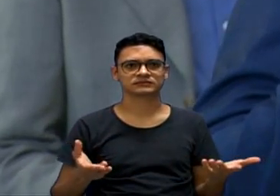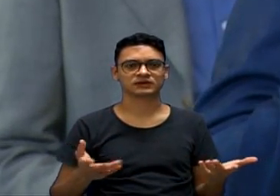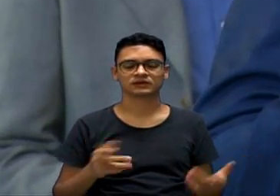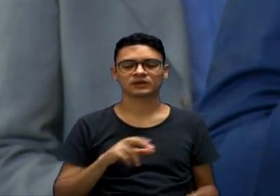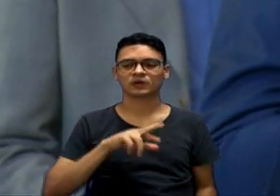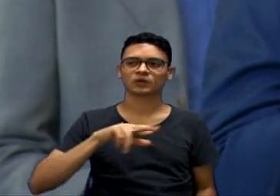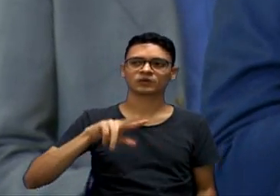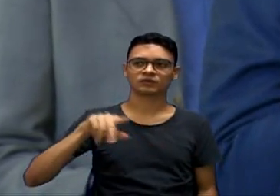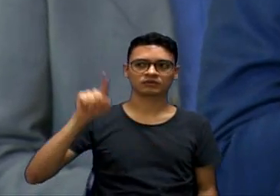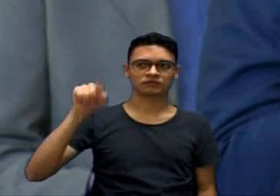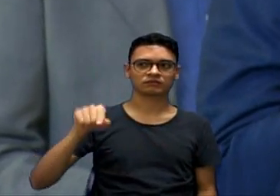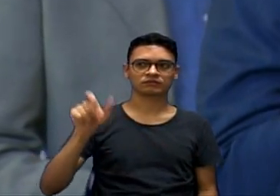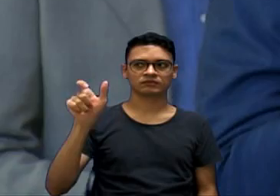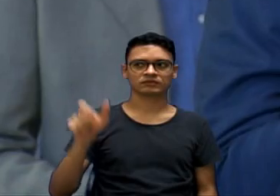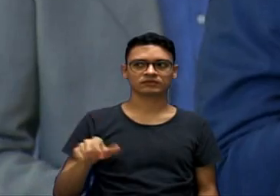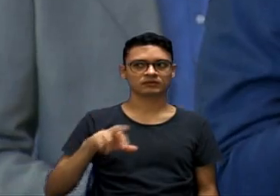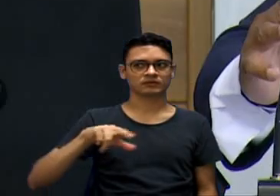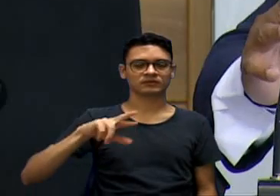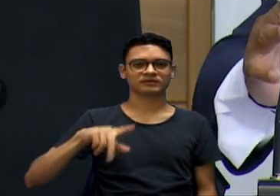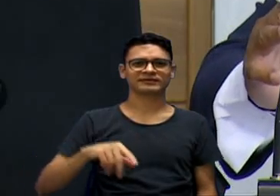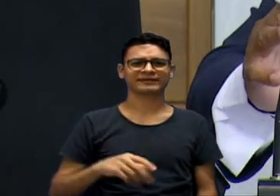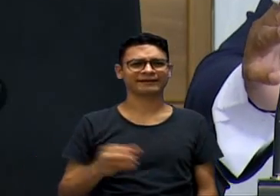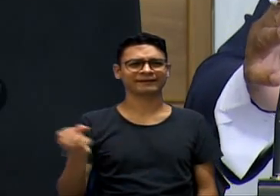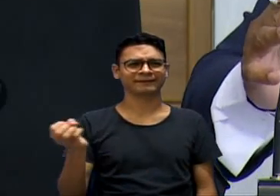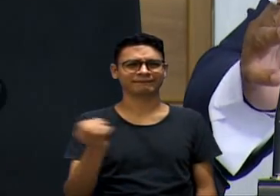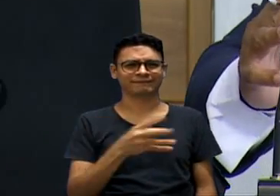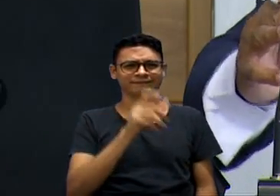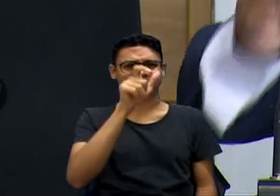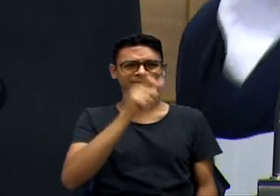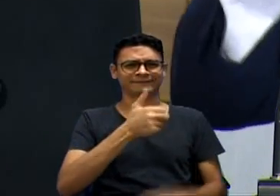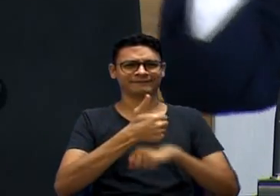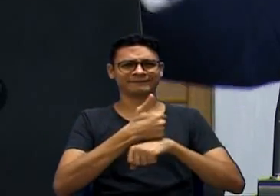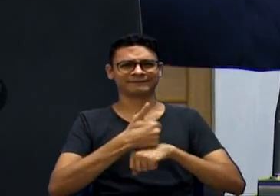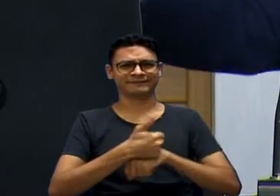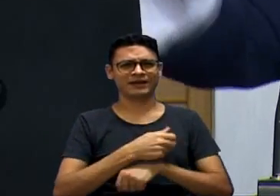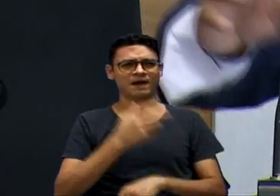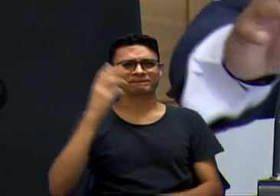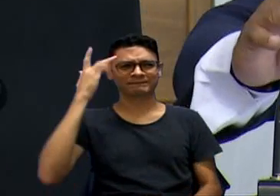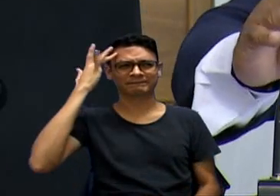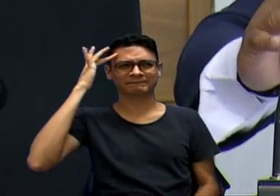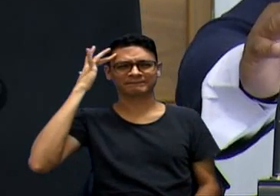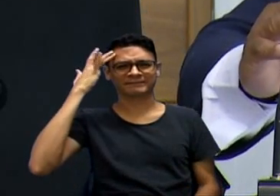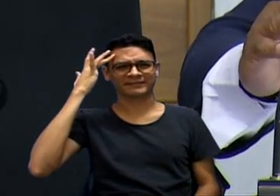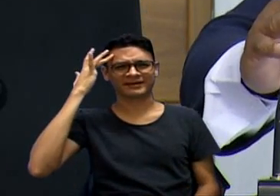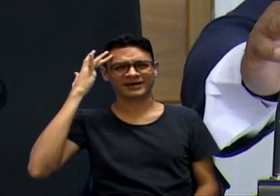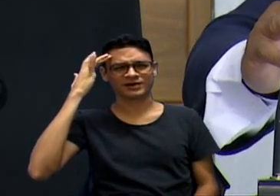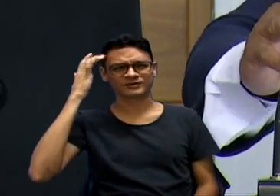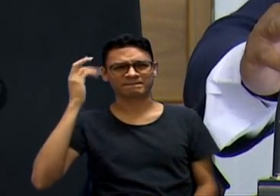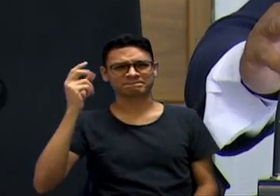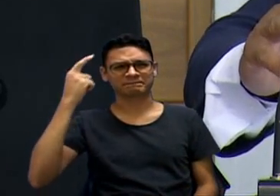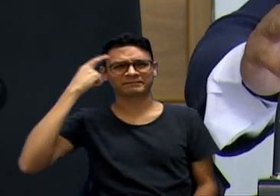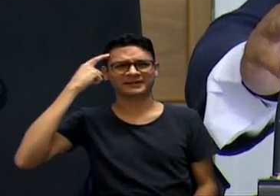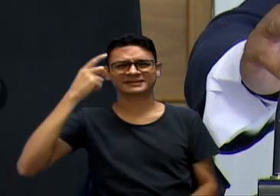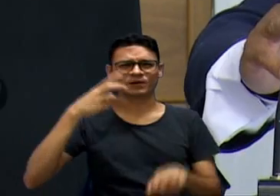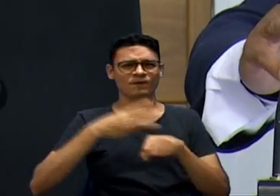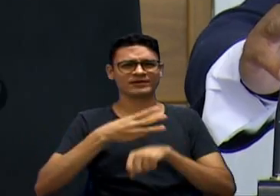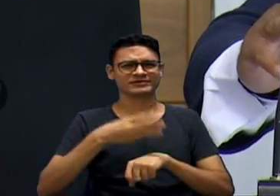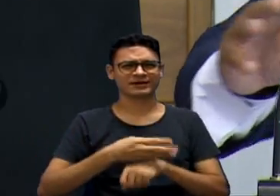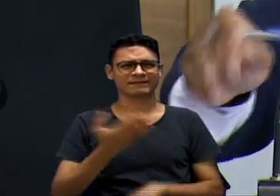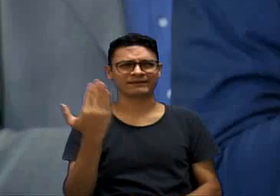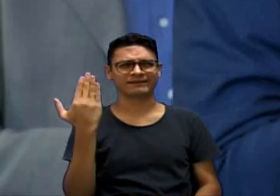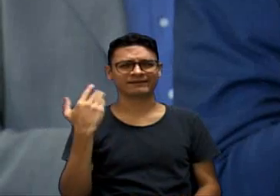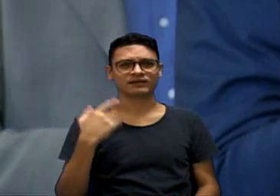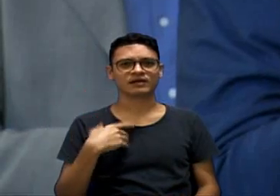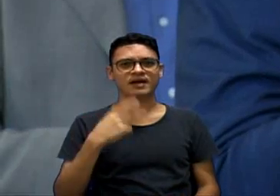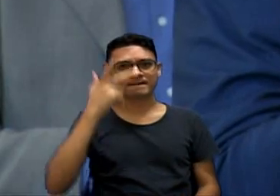você. Opa, essa é uma nova modalidade que está tendo aí, que eu pensei que o WhatsApp já fazia tudo isso, não tem mais ainda. Agora tem o leve trás